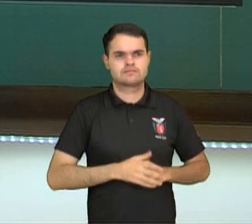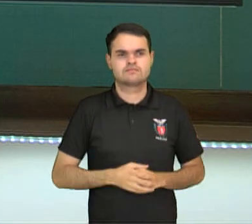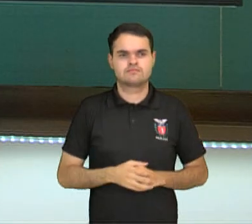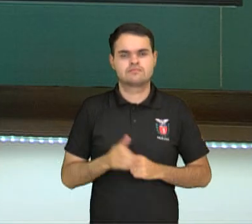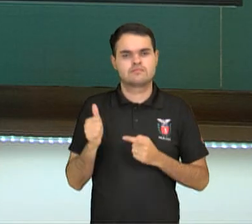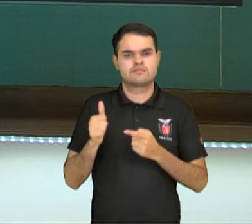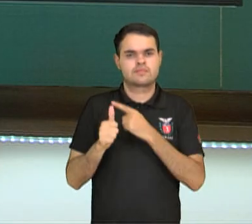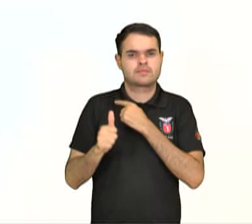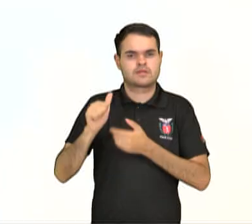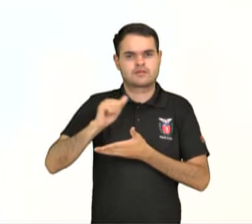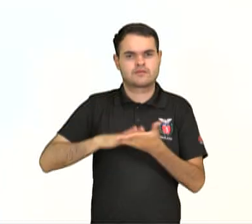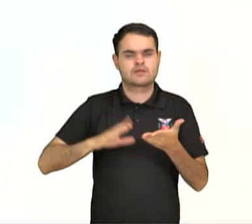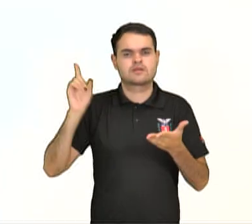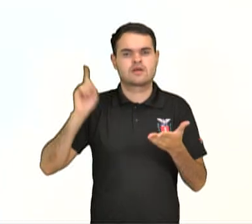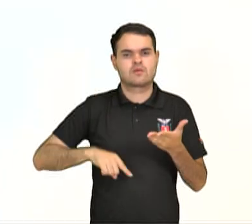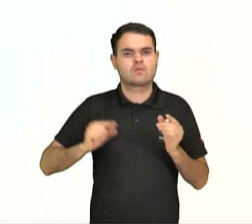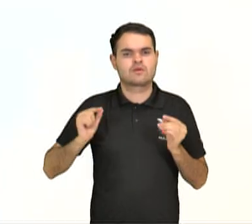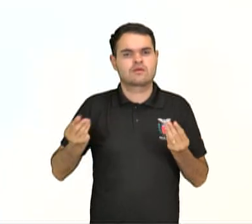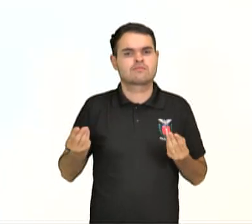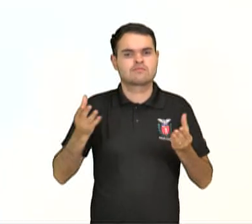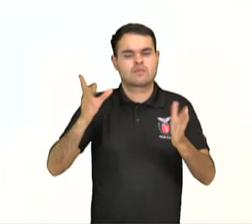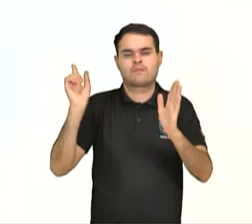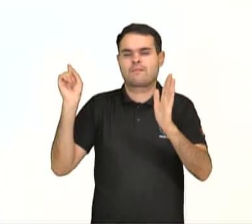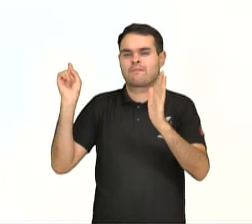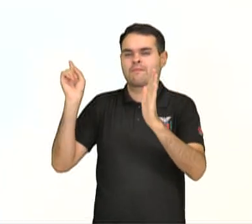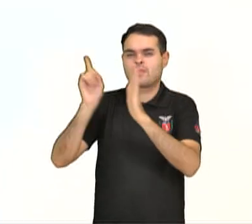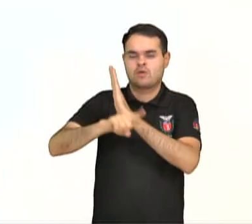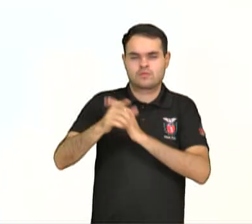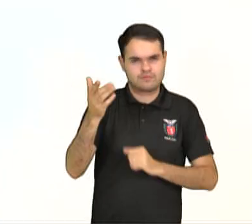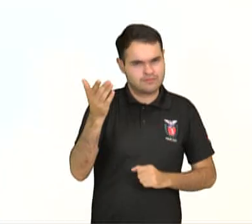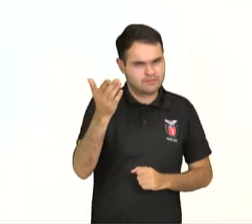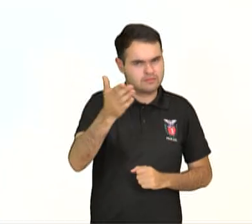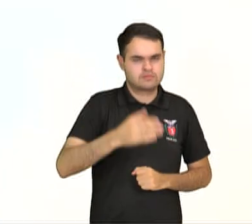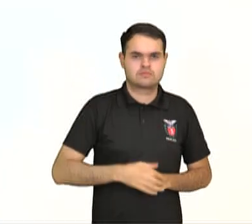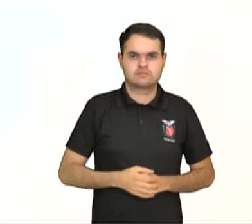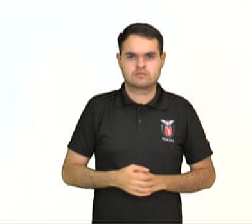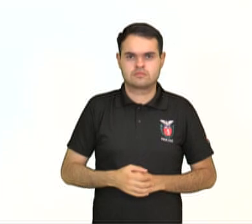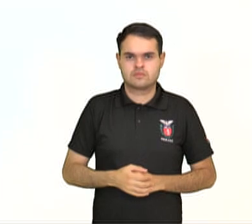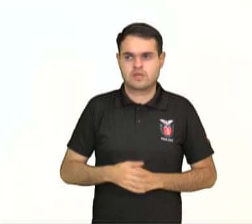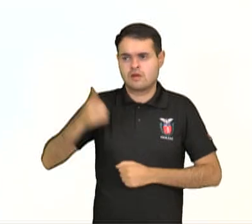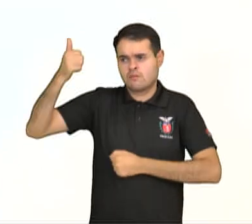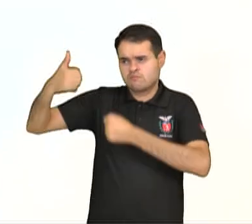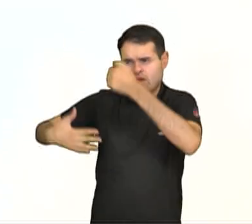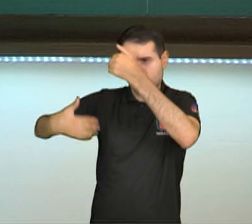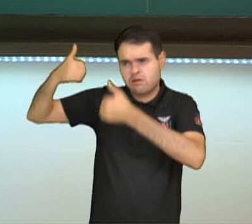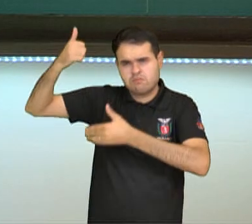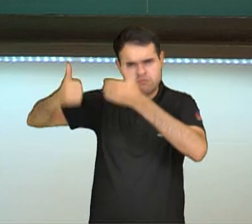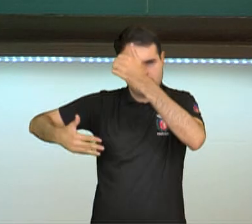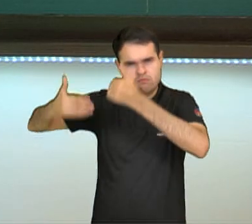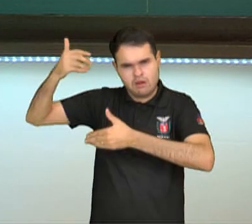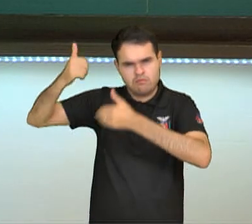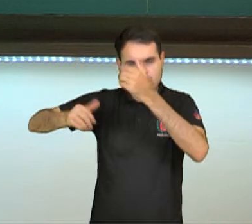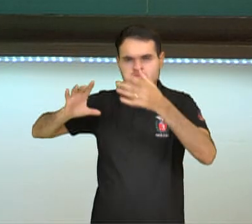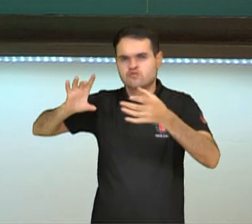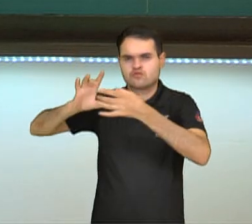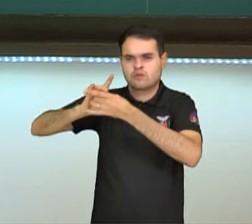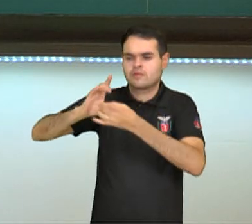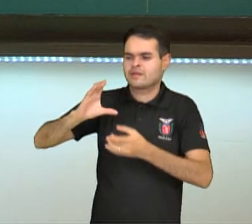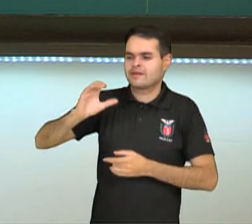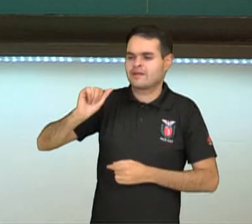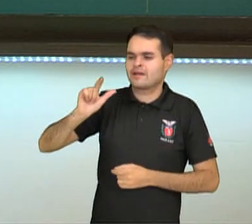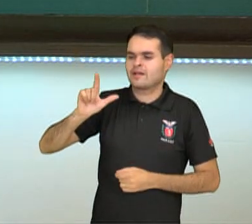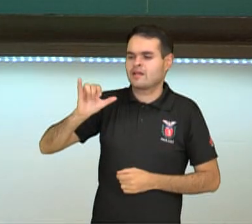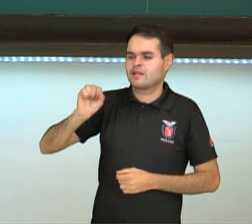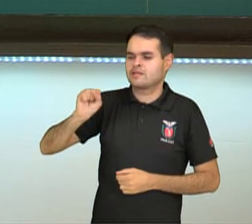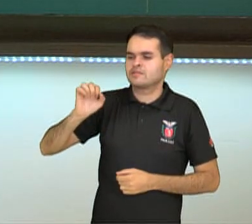primeira atividade nossa, eu lanço a pergunta para vocês. Depois do que a gente já falou tanto sobre calistenia, eu